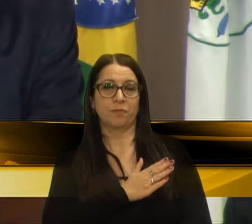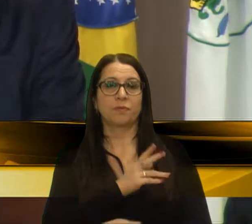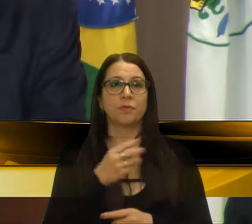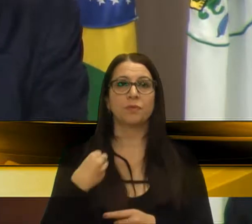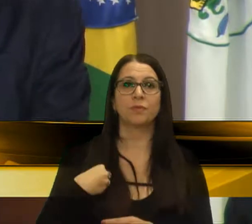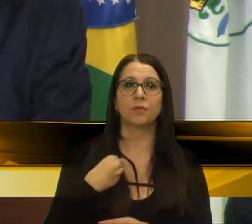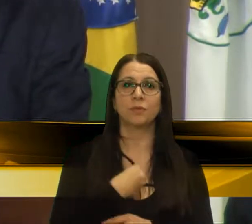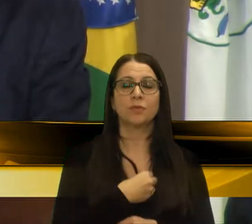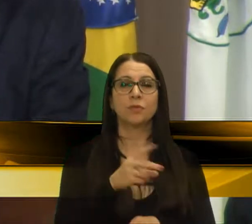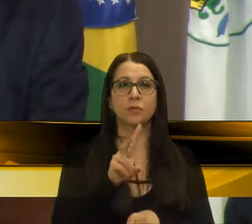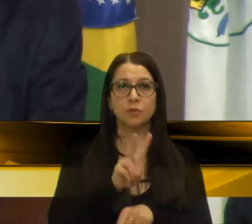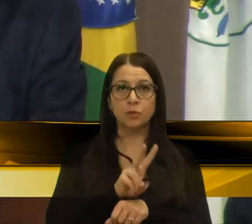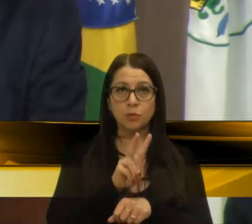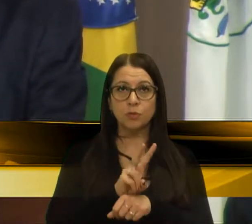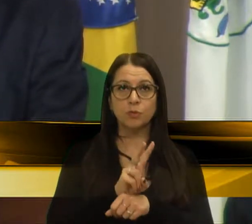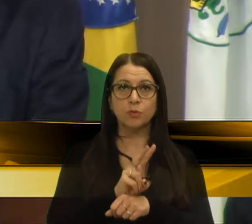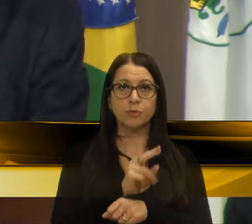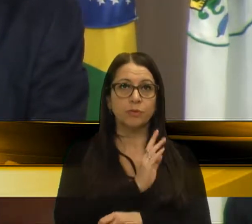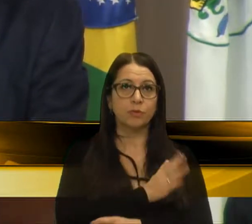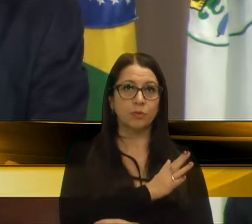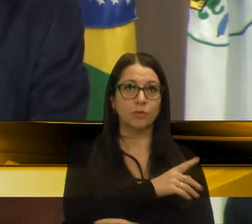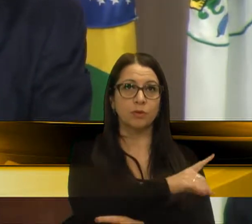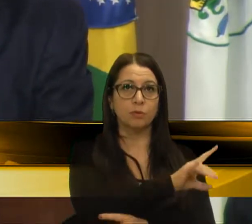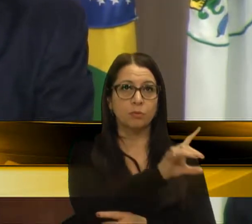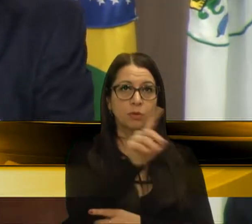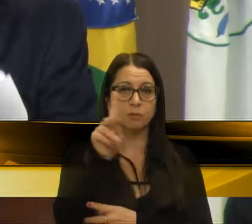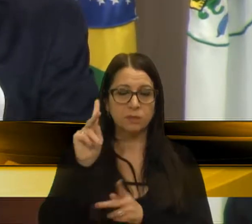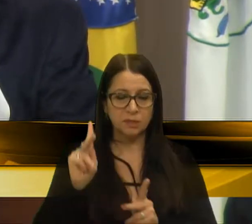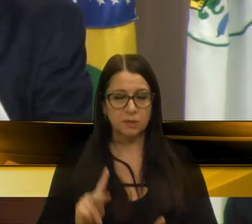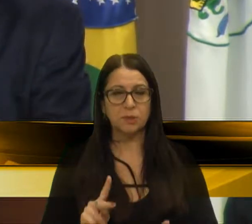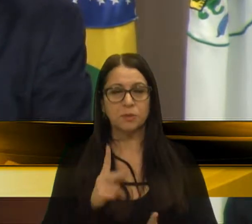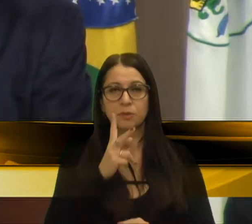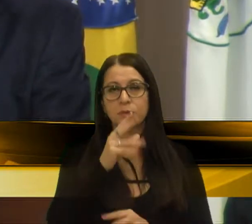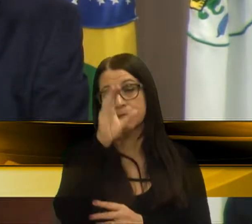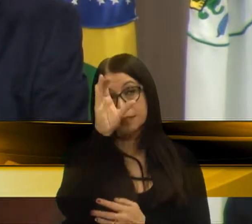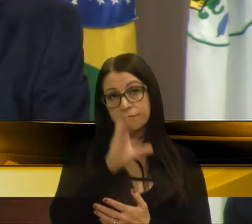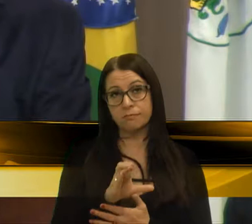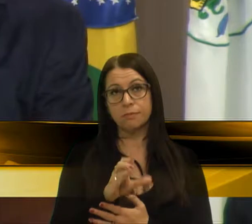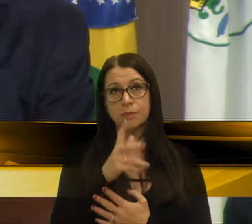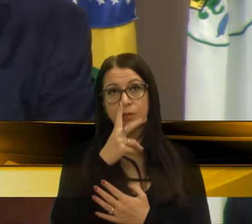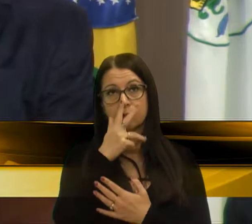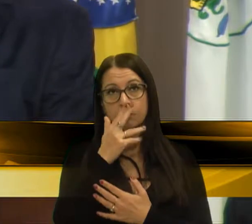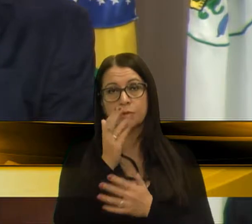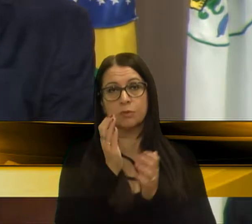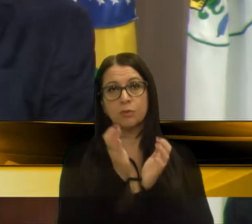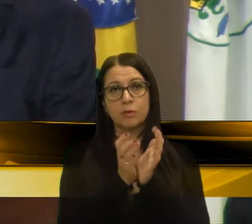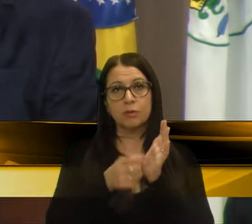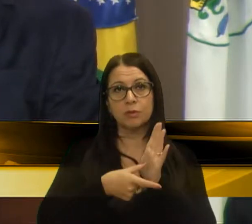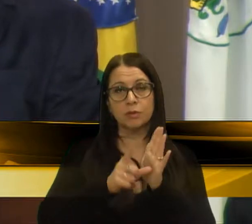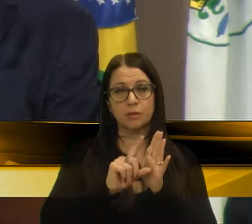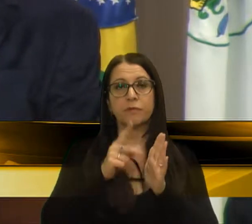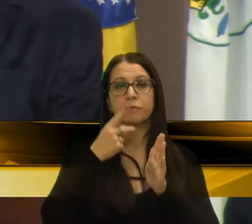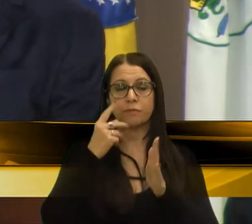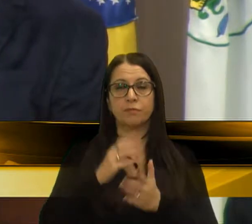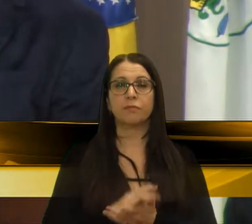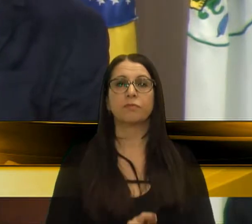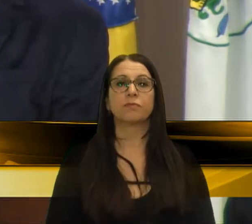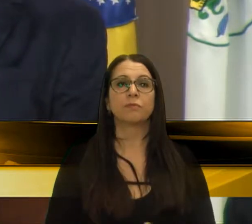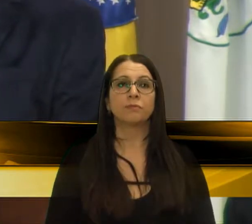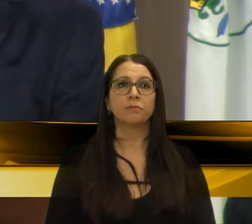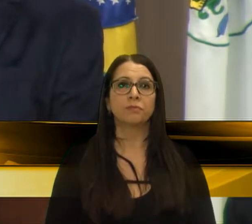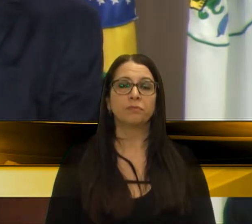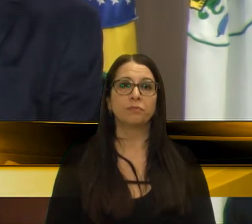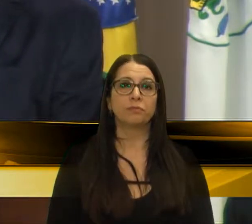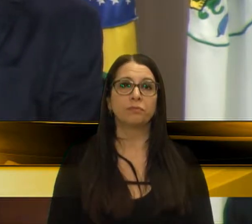que cuida do relógio de muita gente, muitos cidadãos, como o colega que me antecedeu aqui.